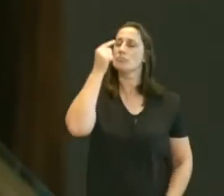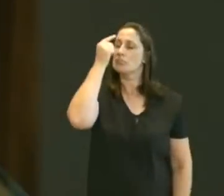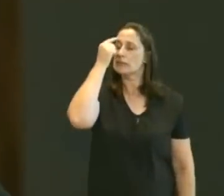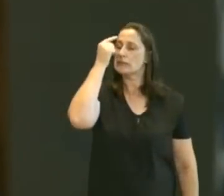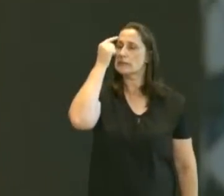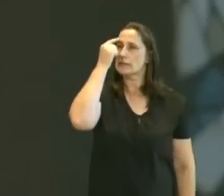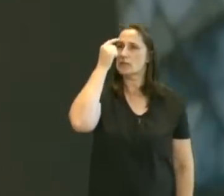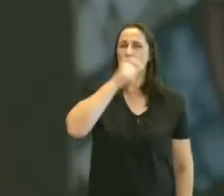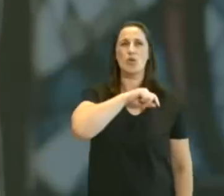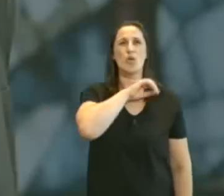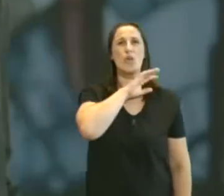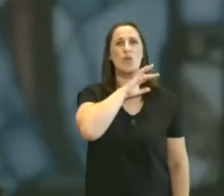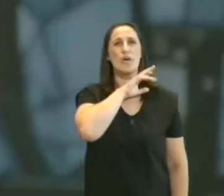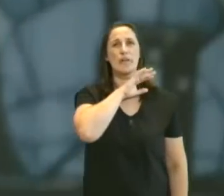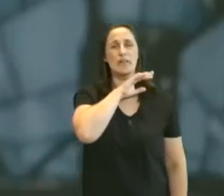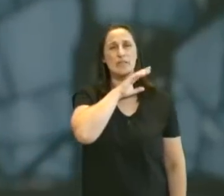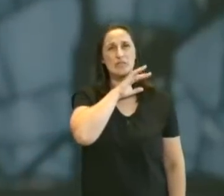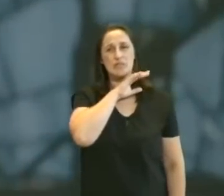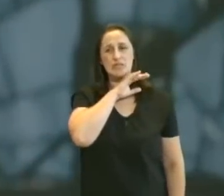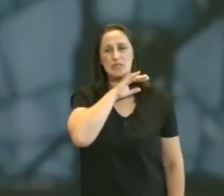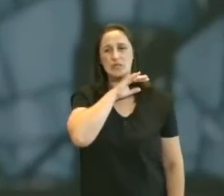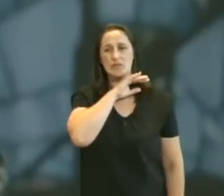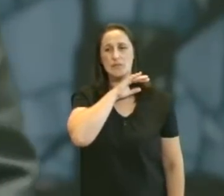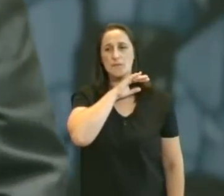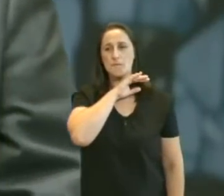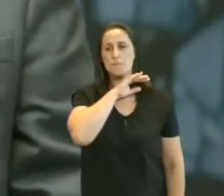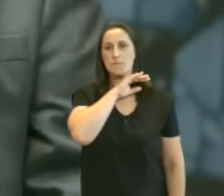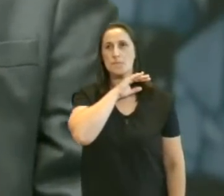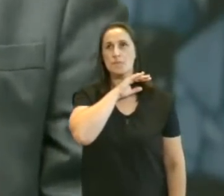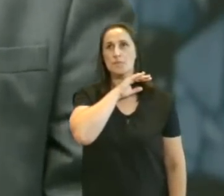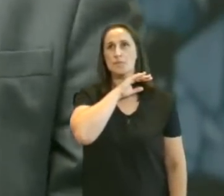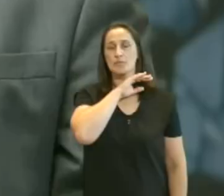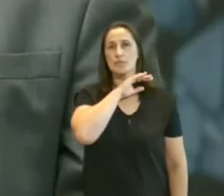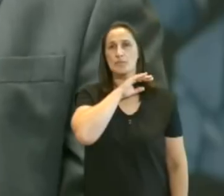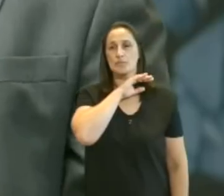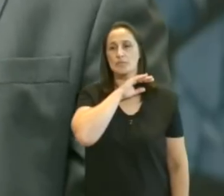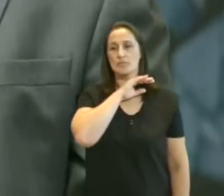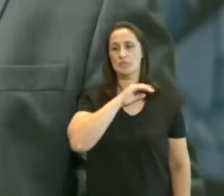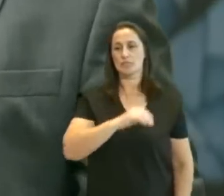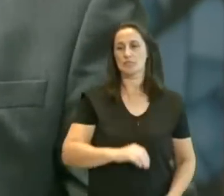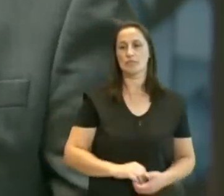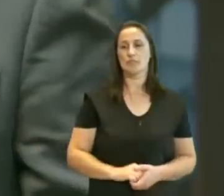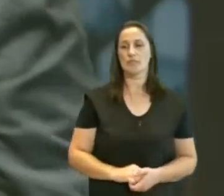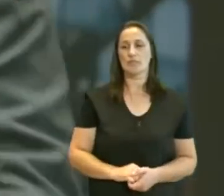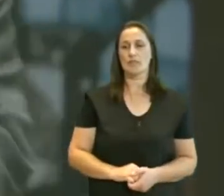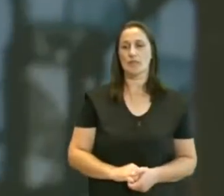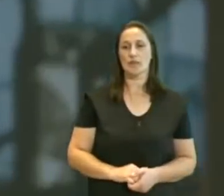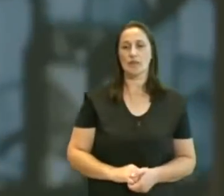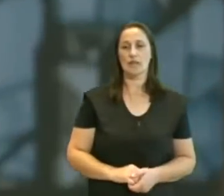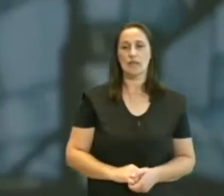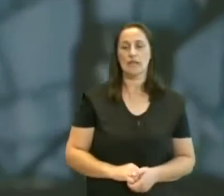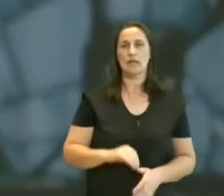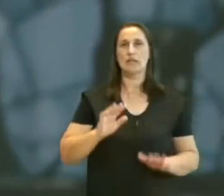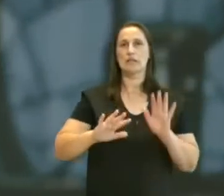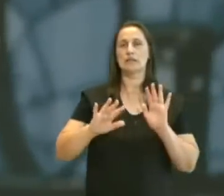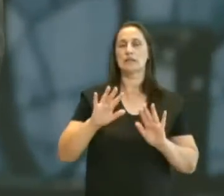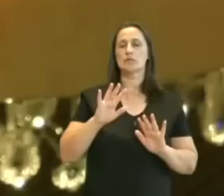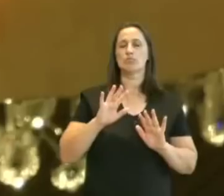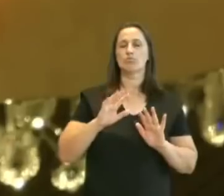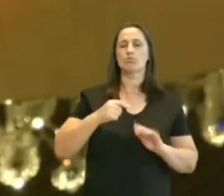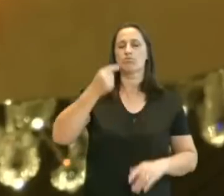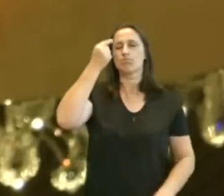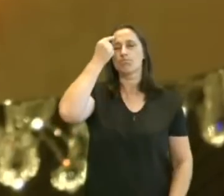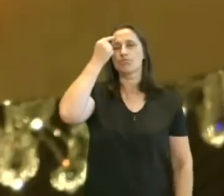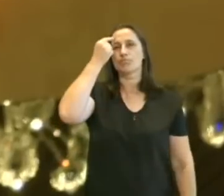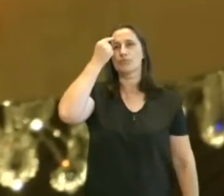coisa horrível, não é? E aí algumas vozes vêm na mente da gente, como um